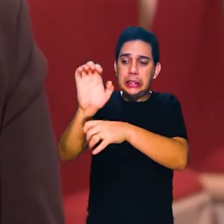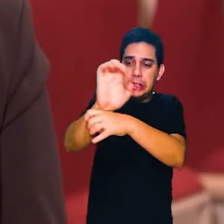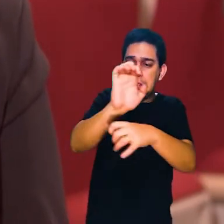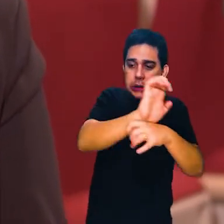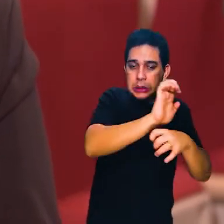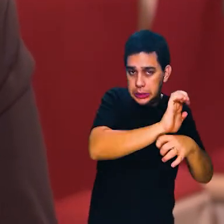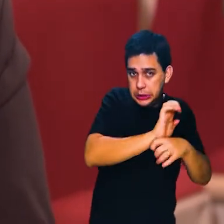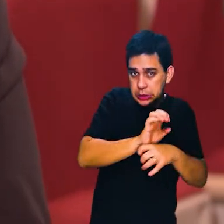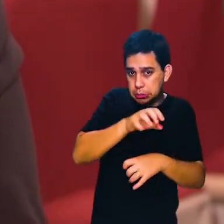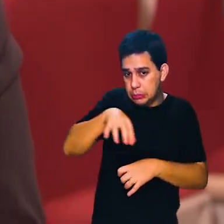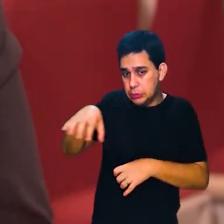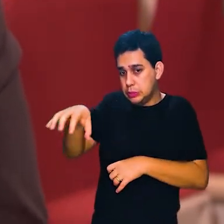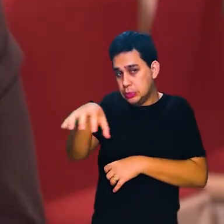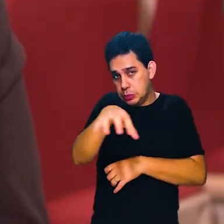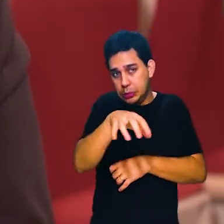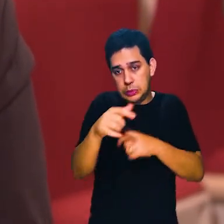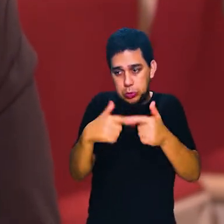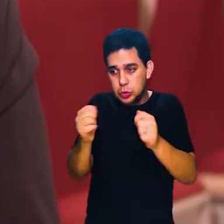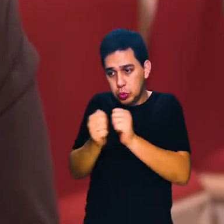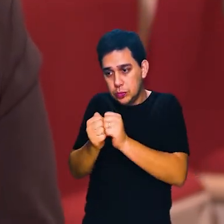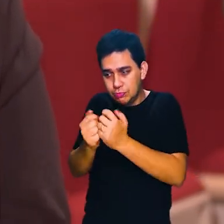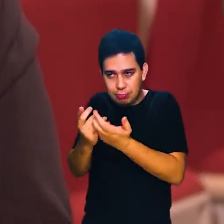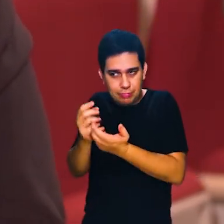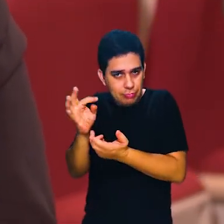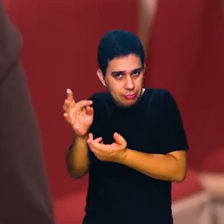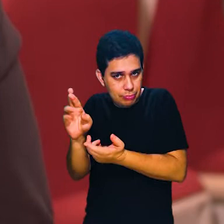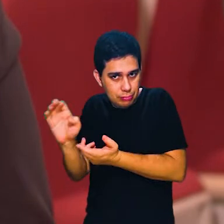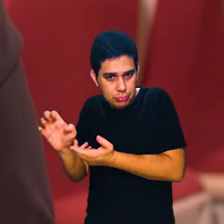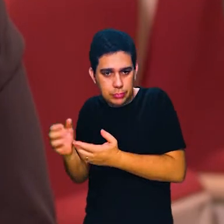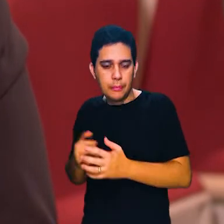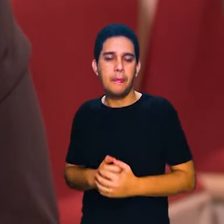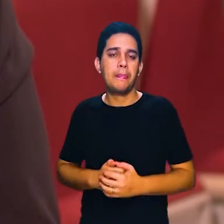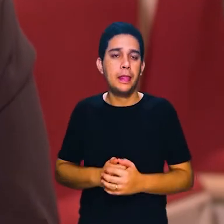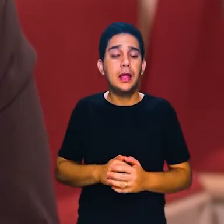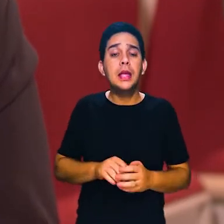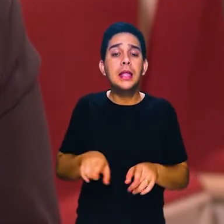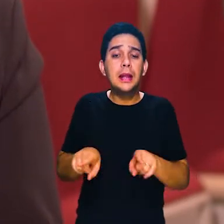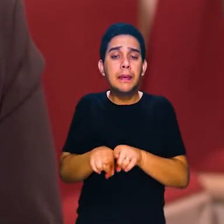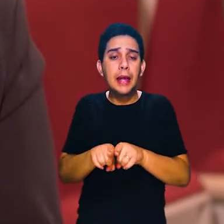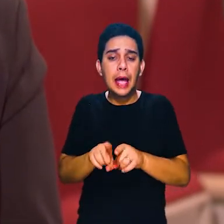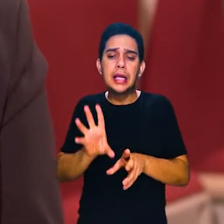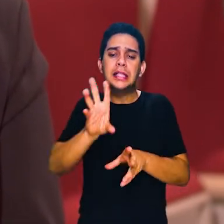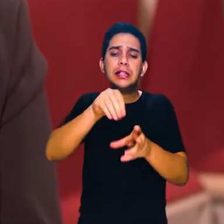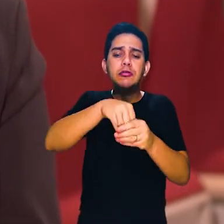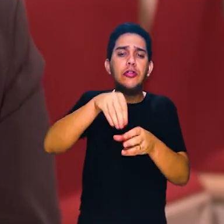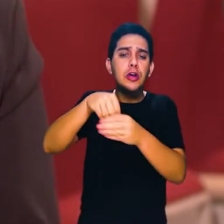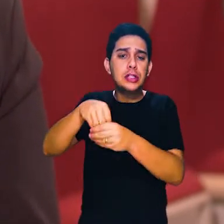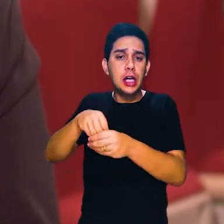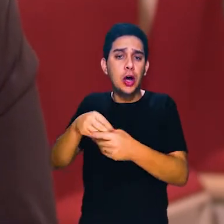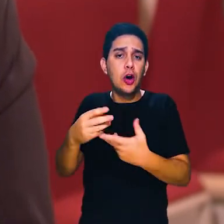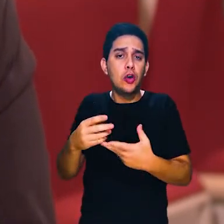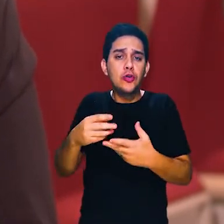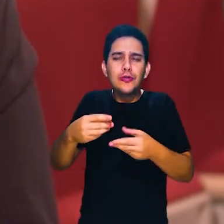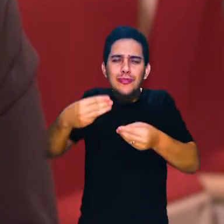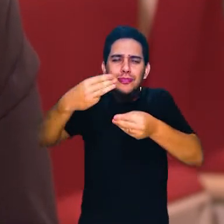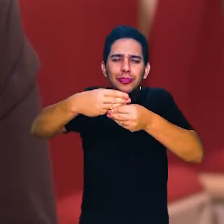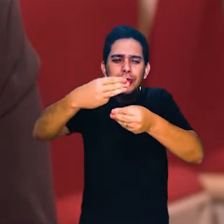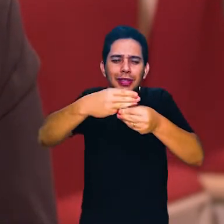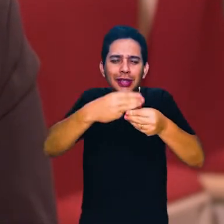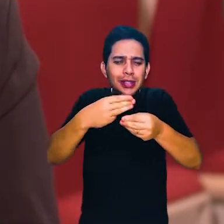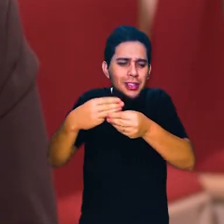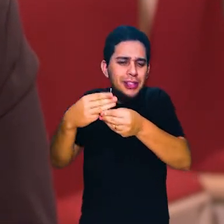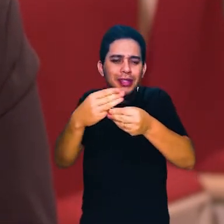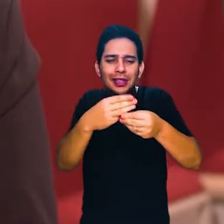regionais eleitorais. E, finalmente, nas eleições municipais, atuam os promotores de justiça, que já fazem parte do Ministério